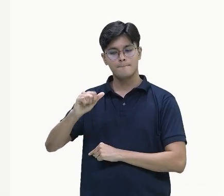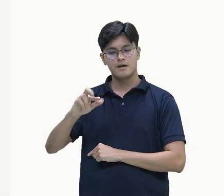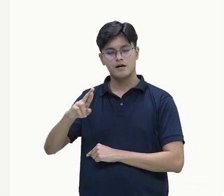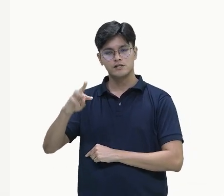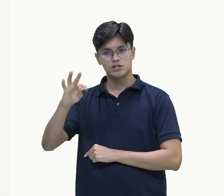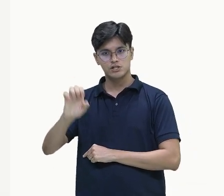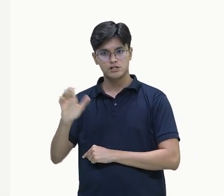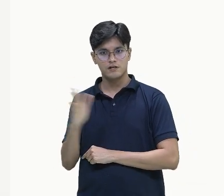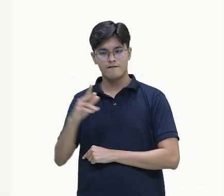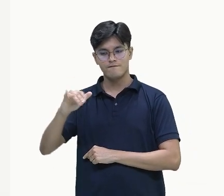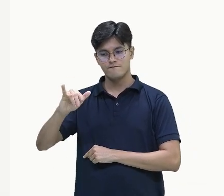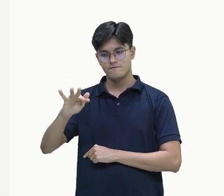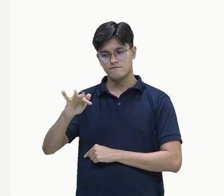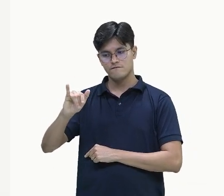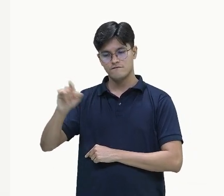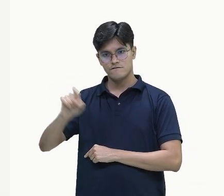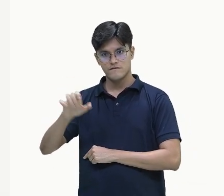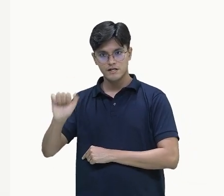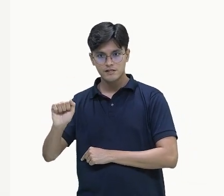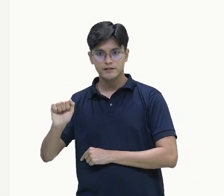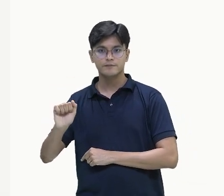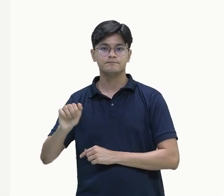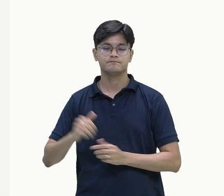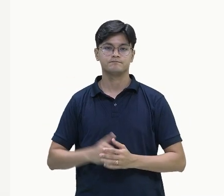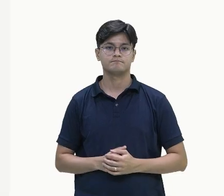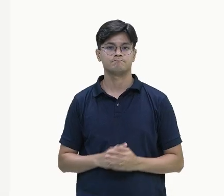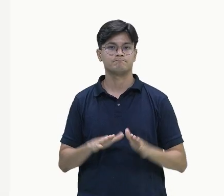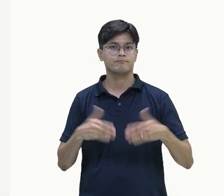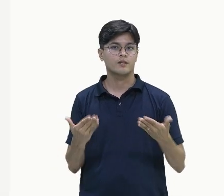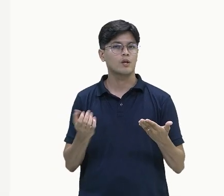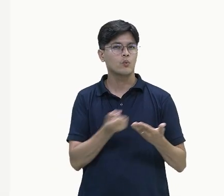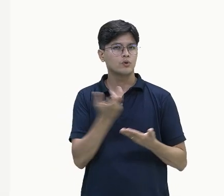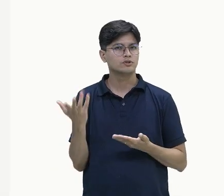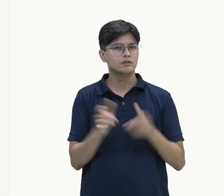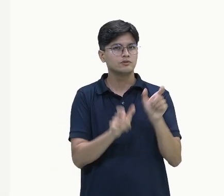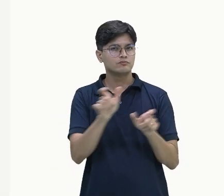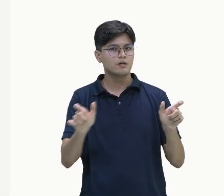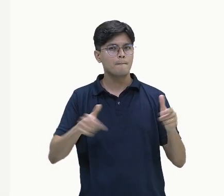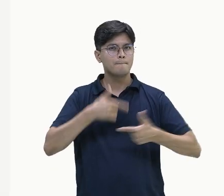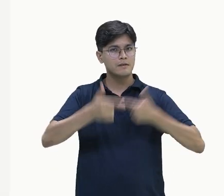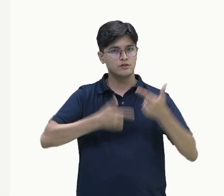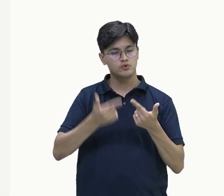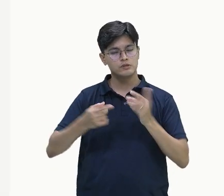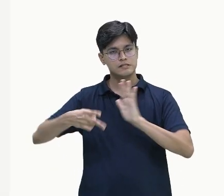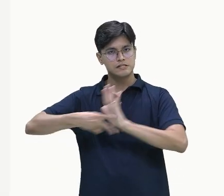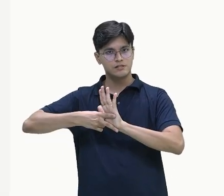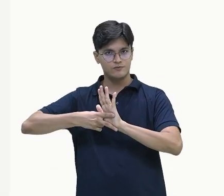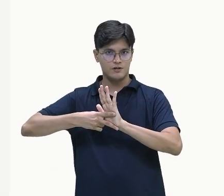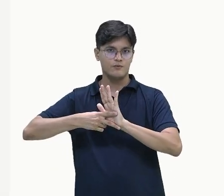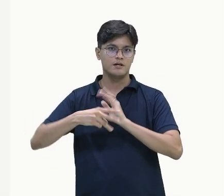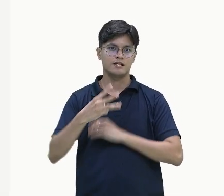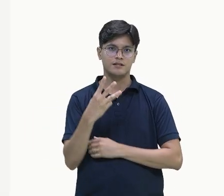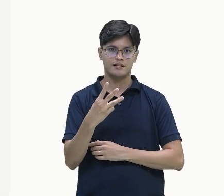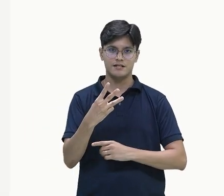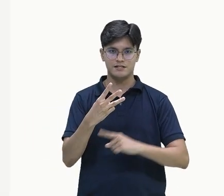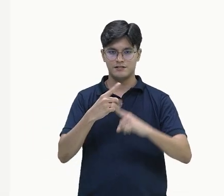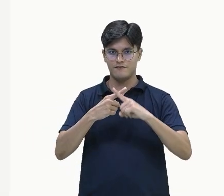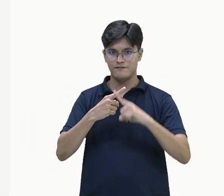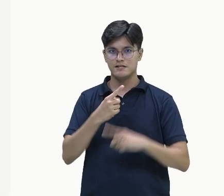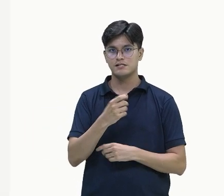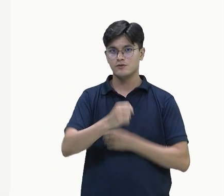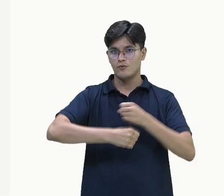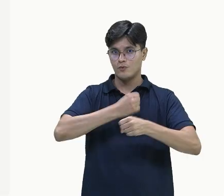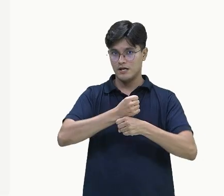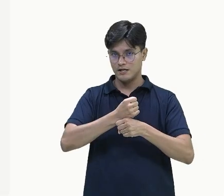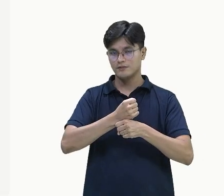forma. O número de trabalhadores é igual a 3 vezes o ano, porque a cada